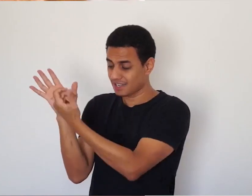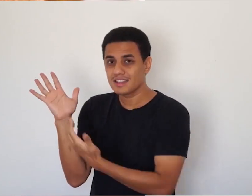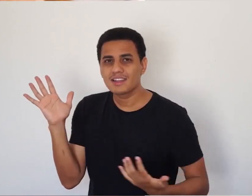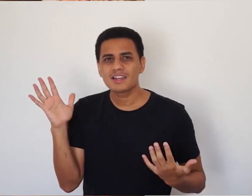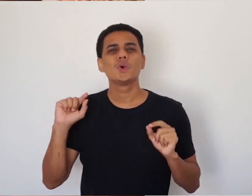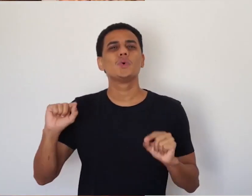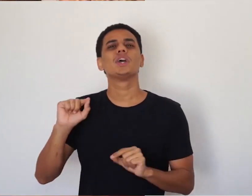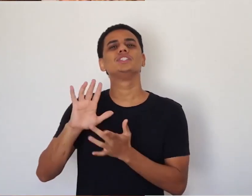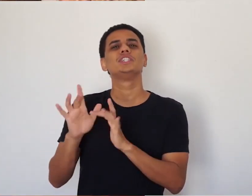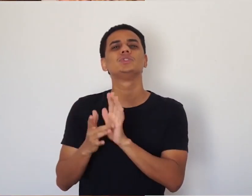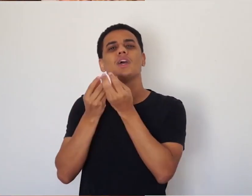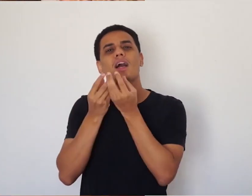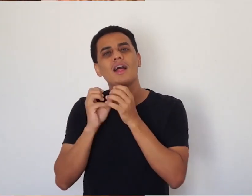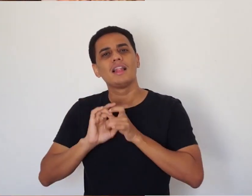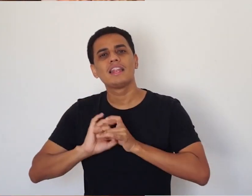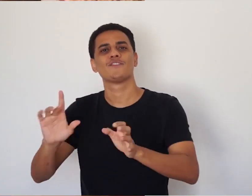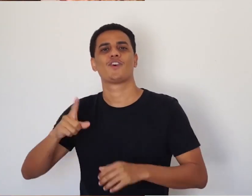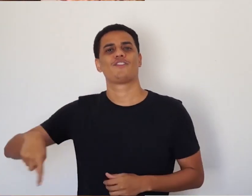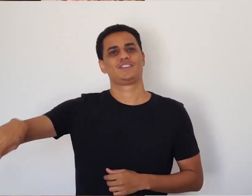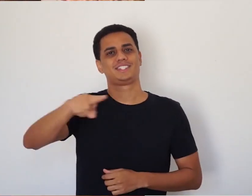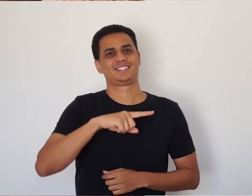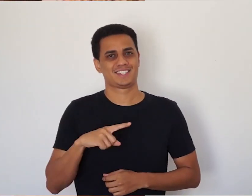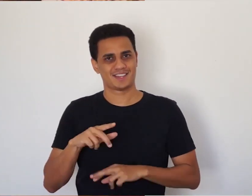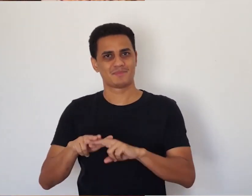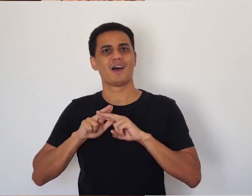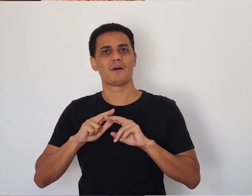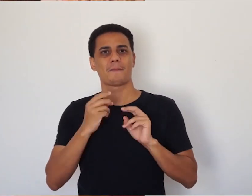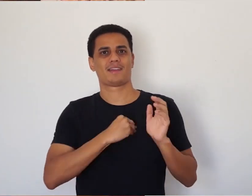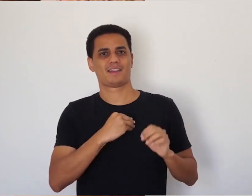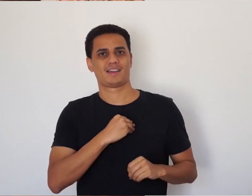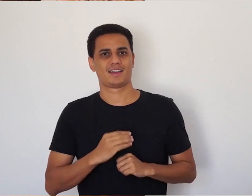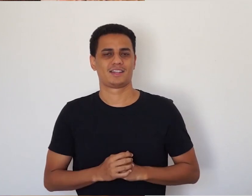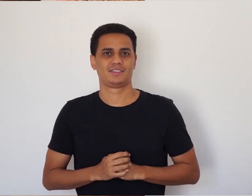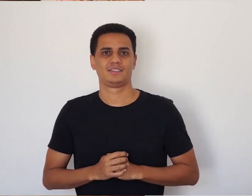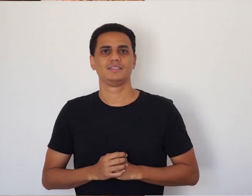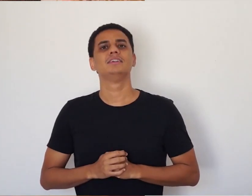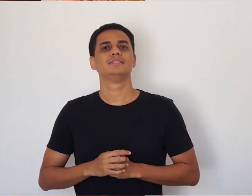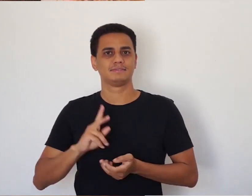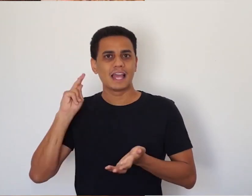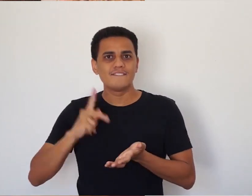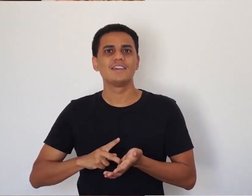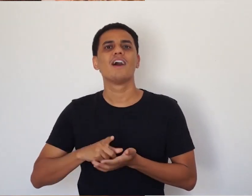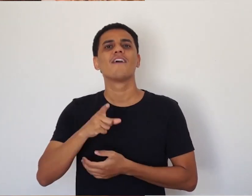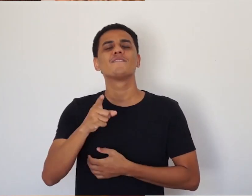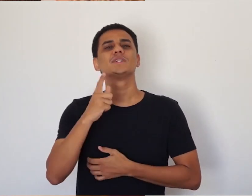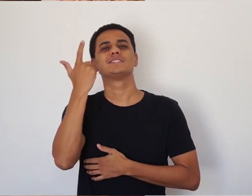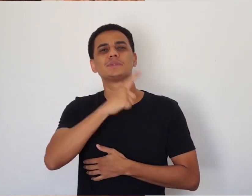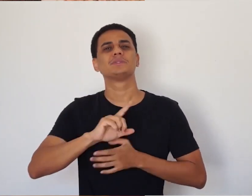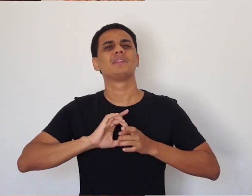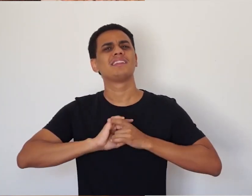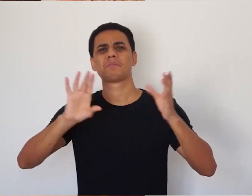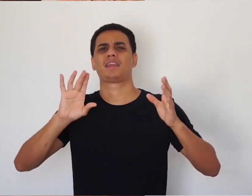Cordeiro foi passado no seu coração, lavou o seu coração dos seus pecados, e desde que realmente você